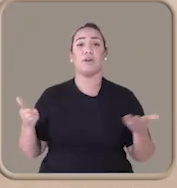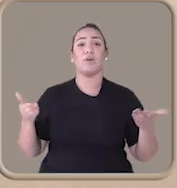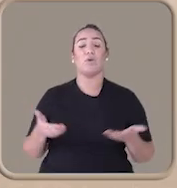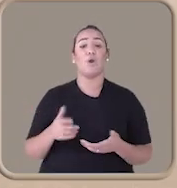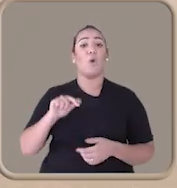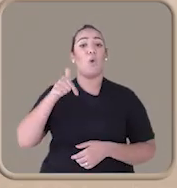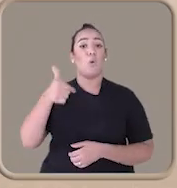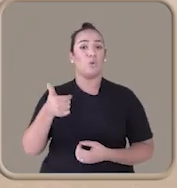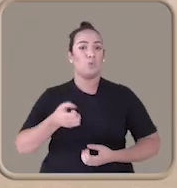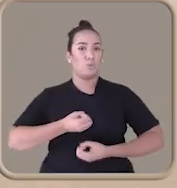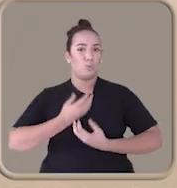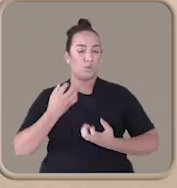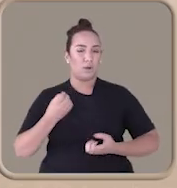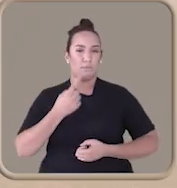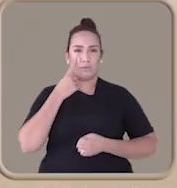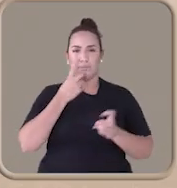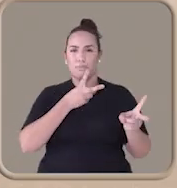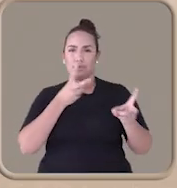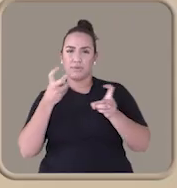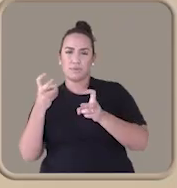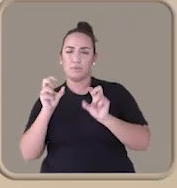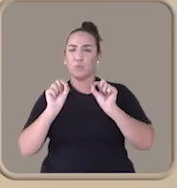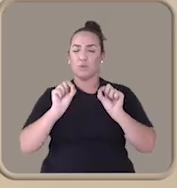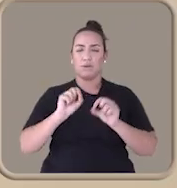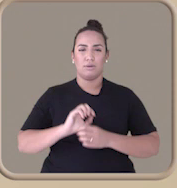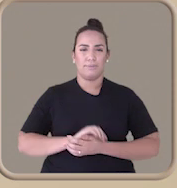Observe este daqui. O que você vê?